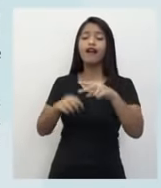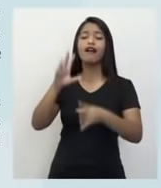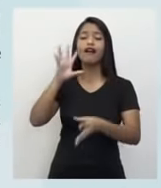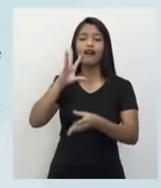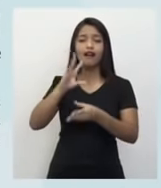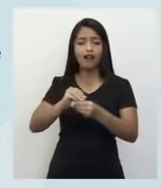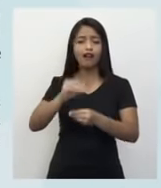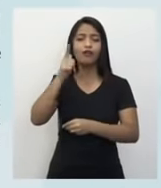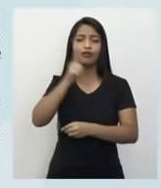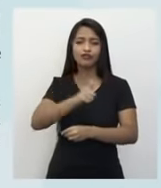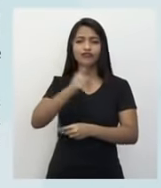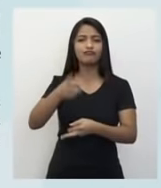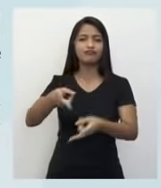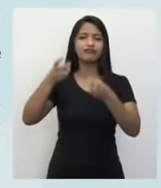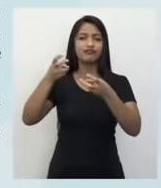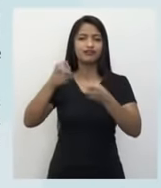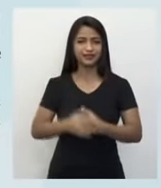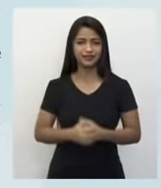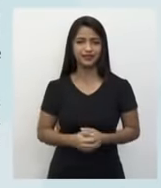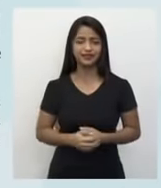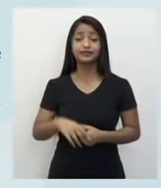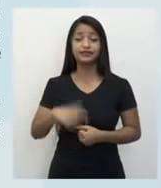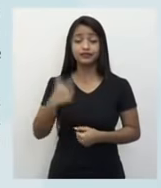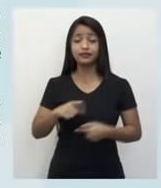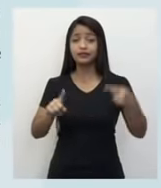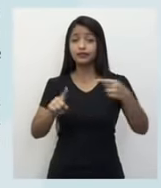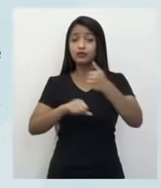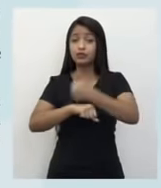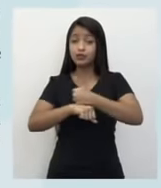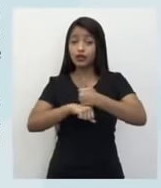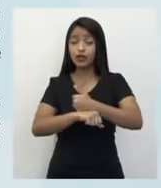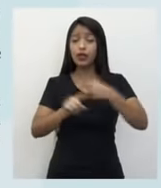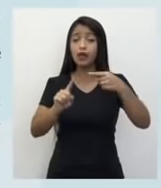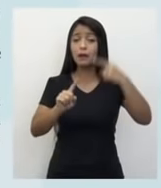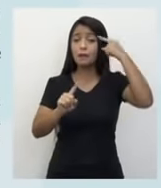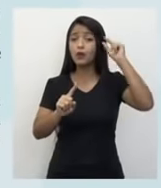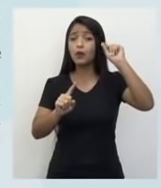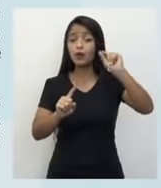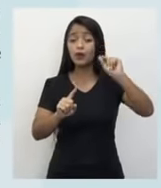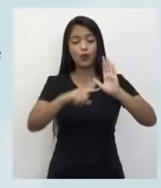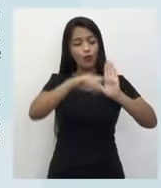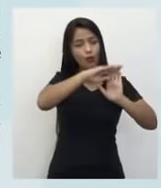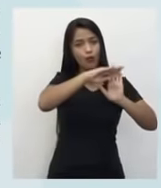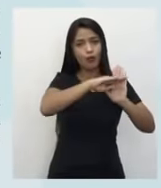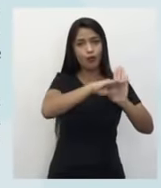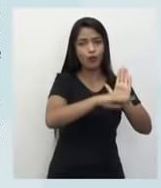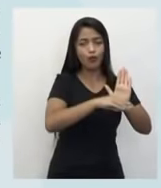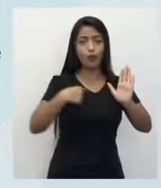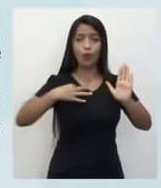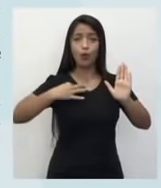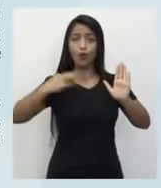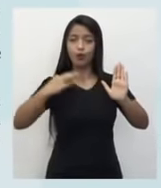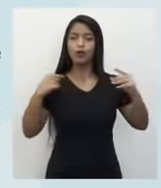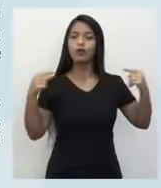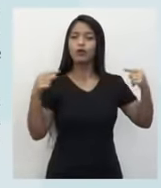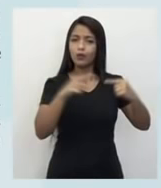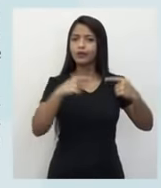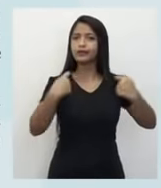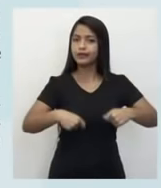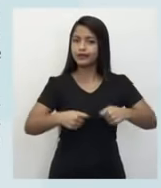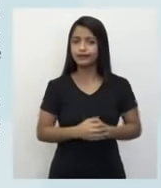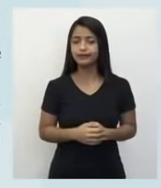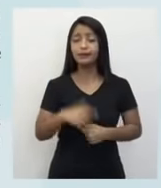ser transmitida. Esse profissional precisa pensar também nas roupas que atendam ao roteiro e, com clareza, traçar as evidências